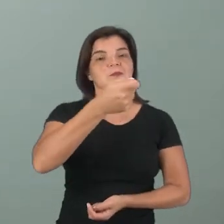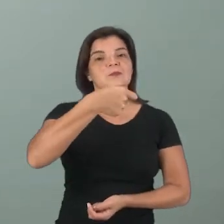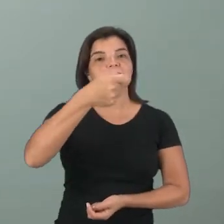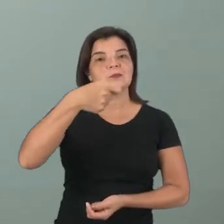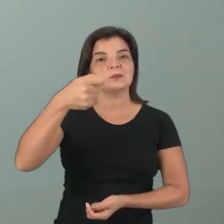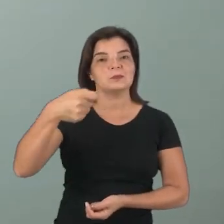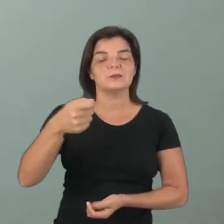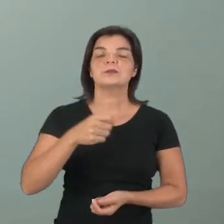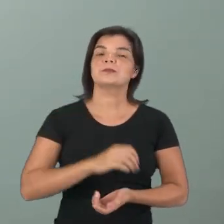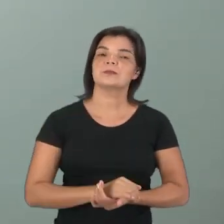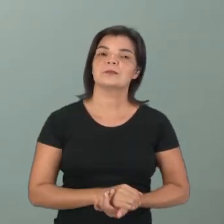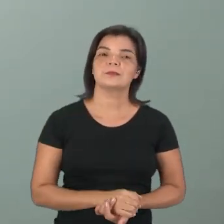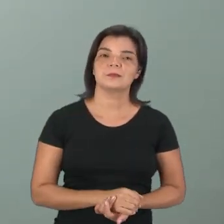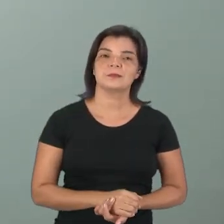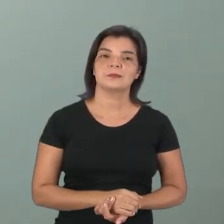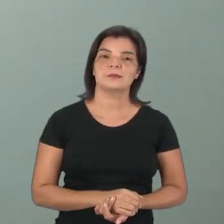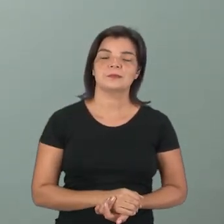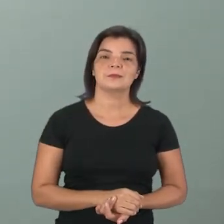comprida